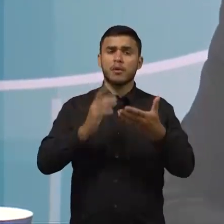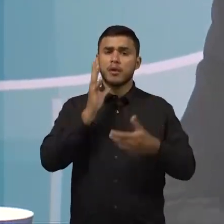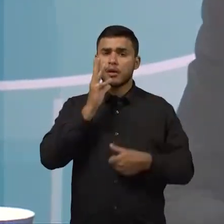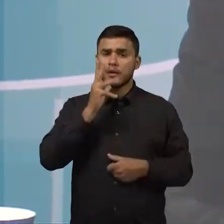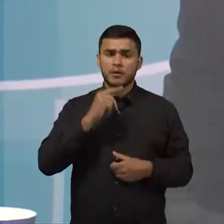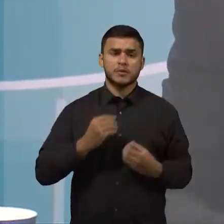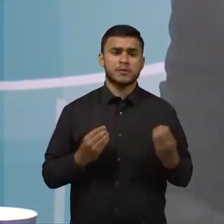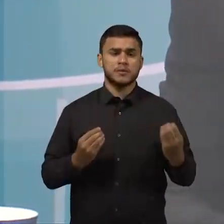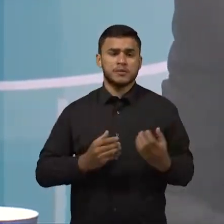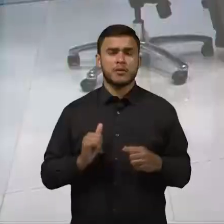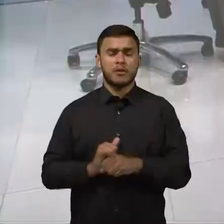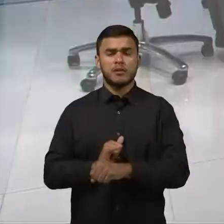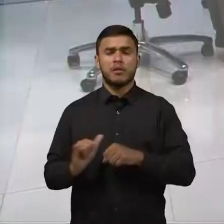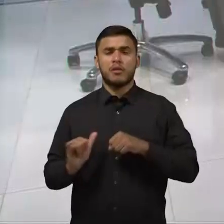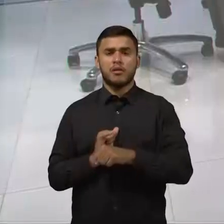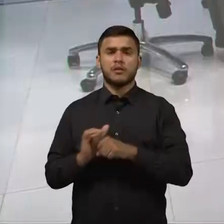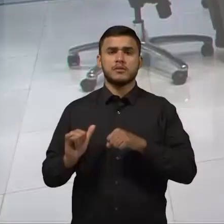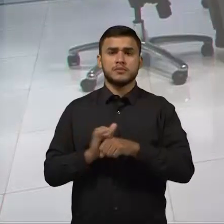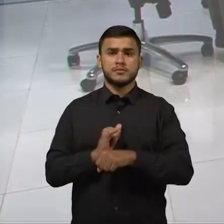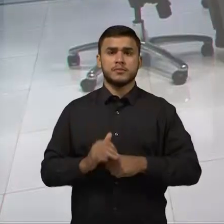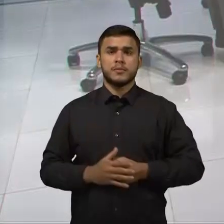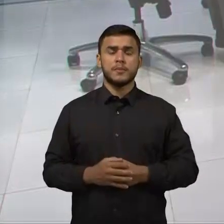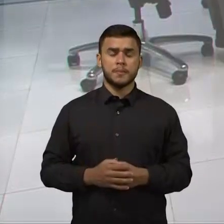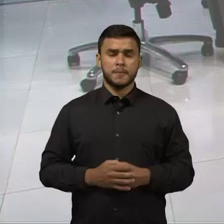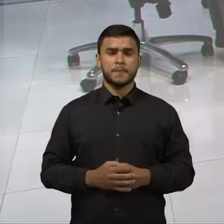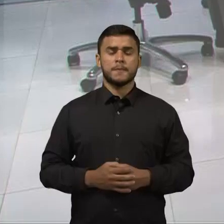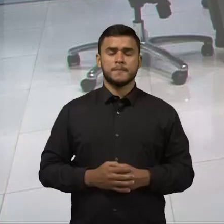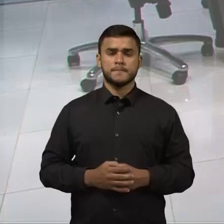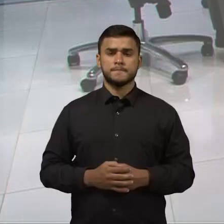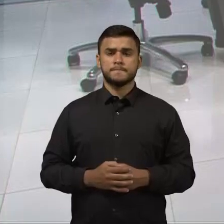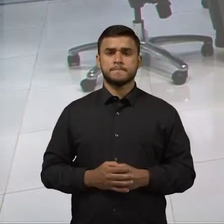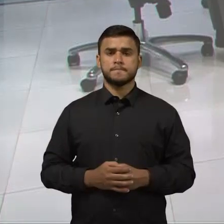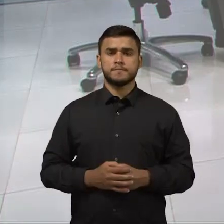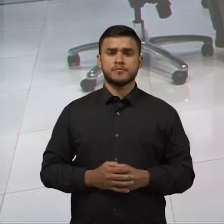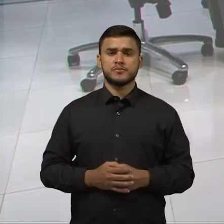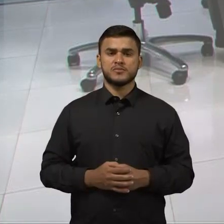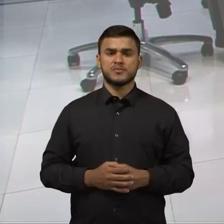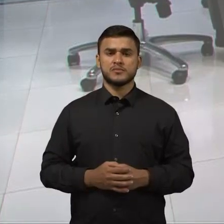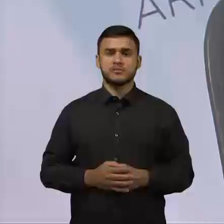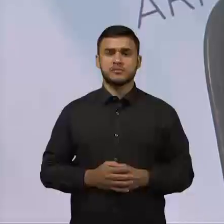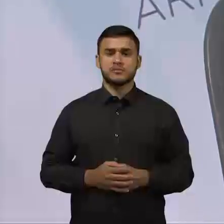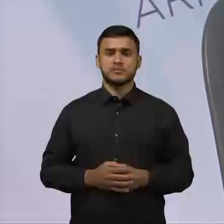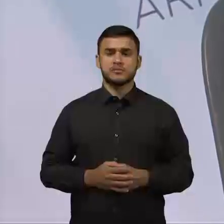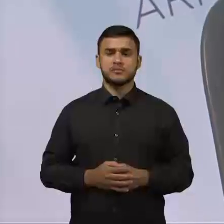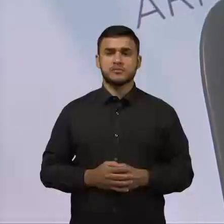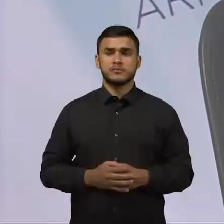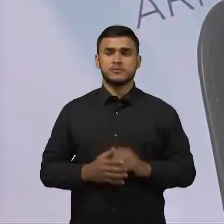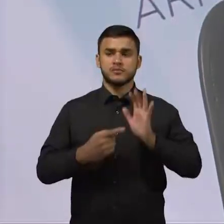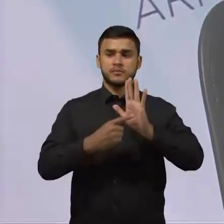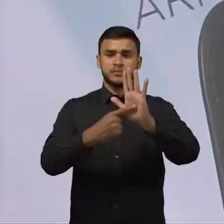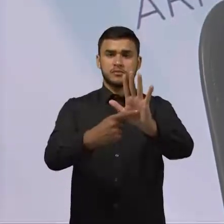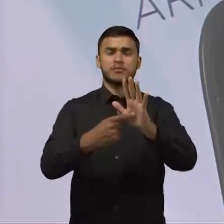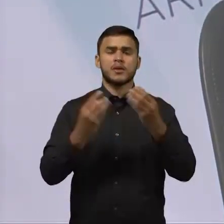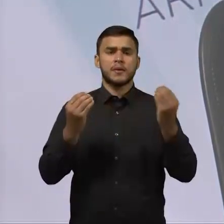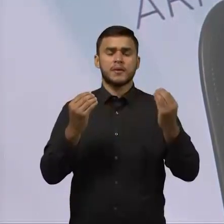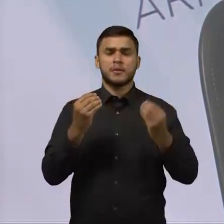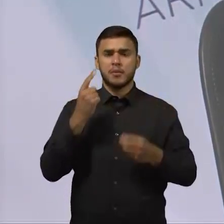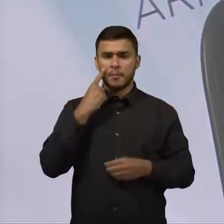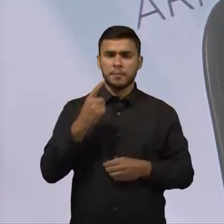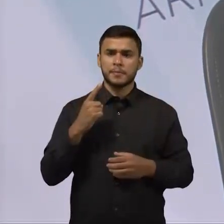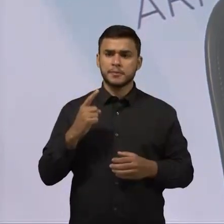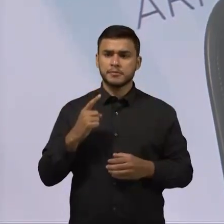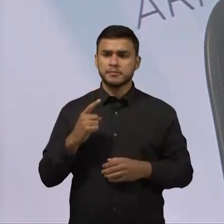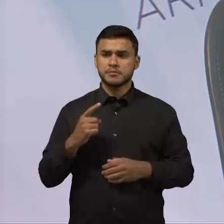tempo parecia uma estratégia. Todas as vendas ao ministro, foi uma posição desleal com a Corte. Porque ficou o